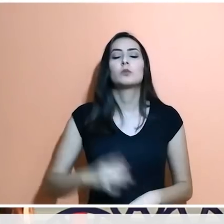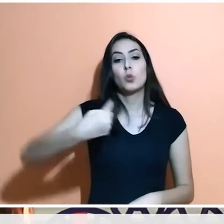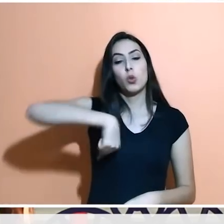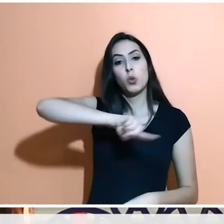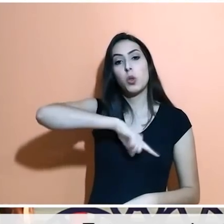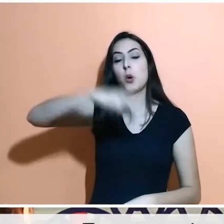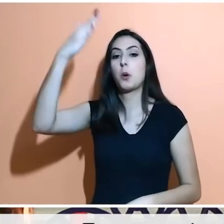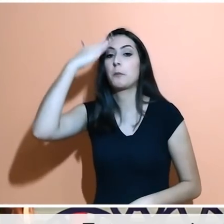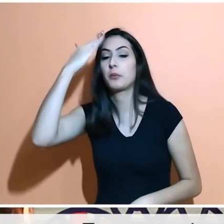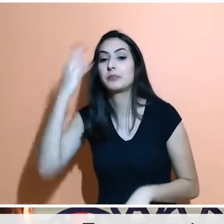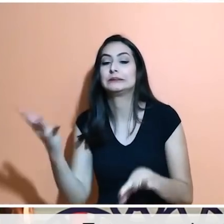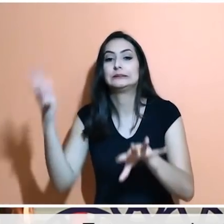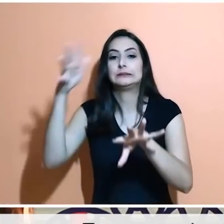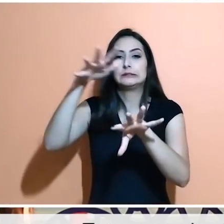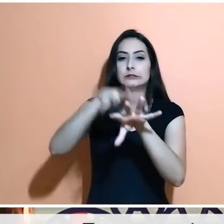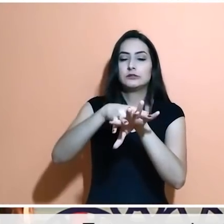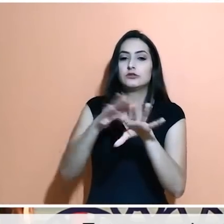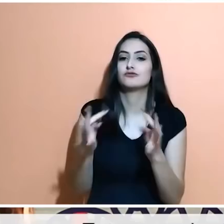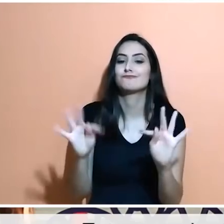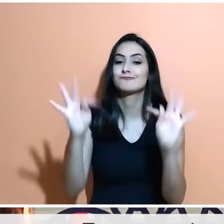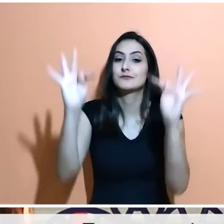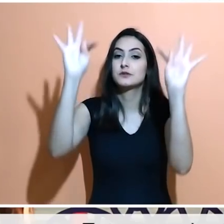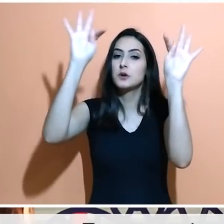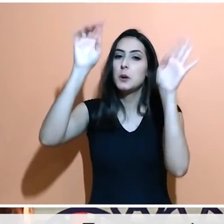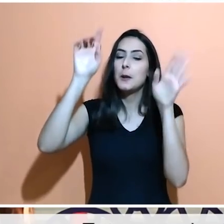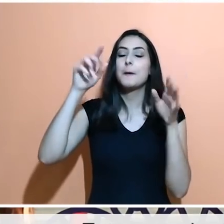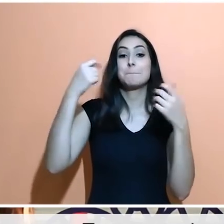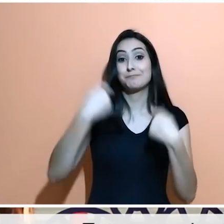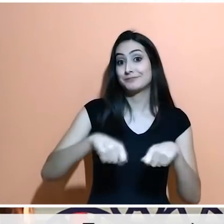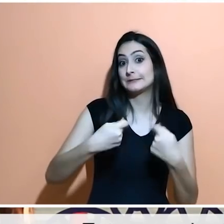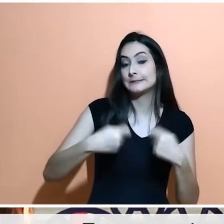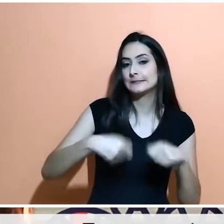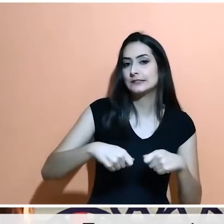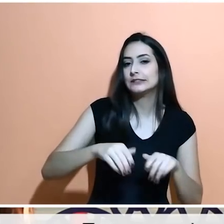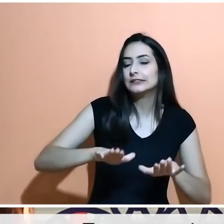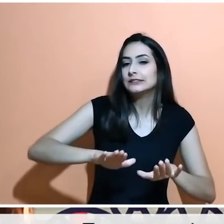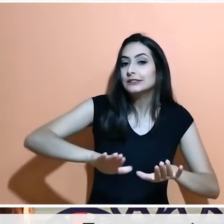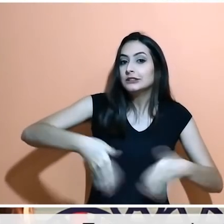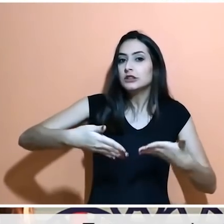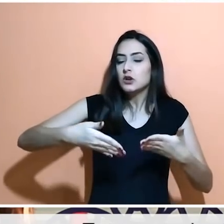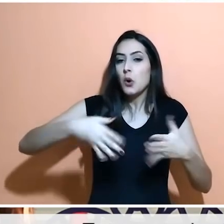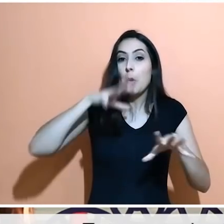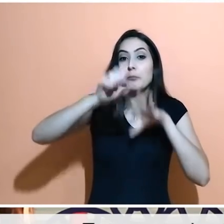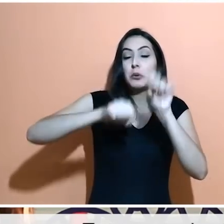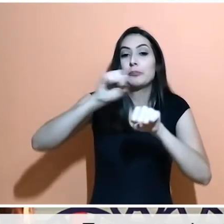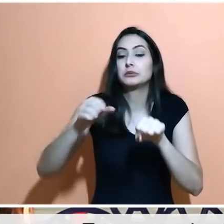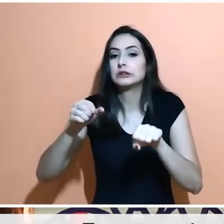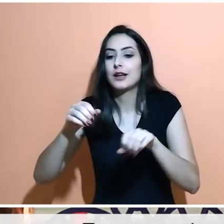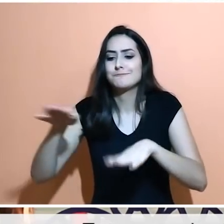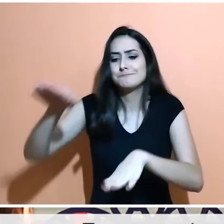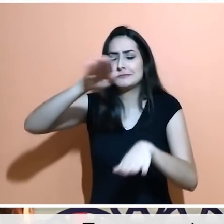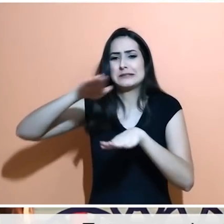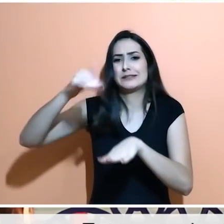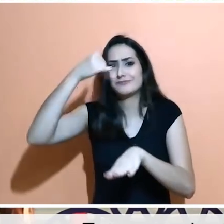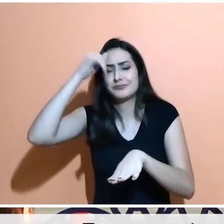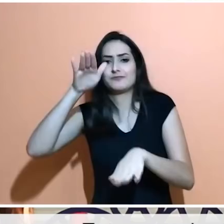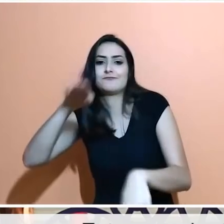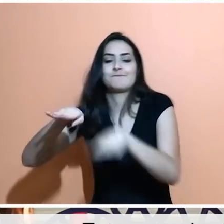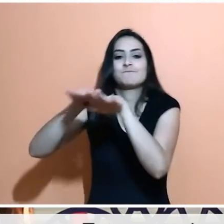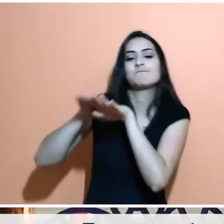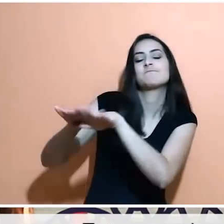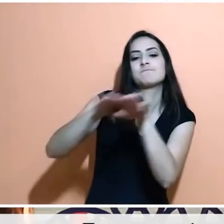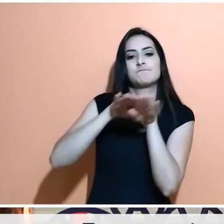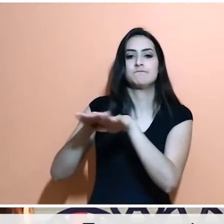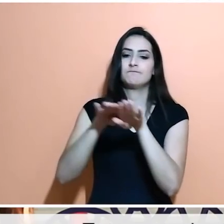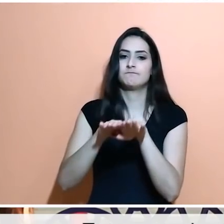os docentes. Estamos cientes da necessidade de inclusão digital e temos atuado para evitar que as desigualdades